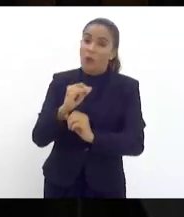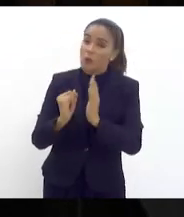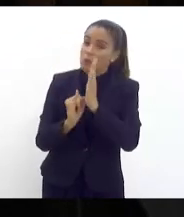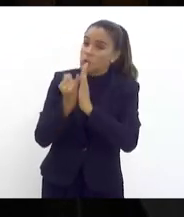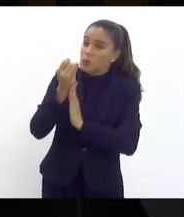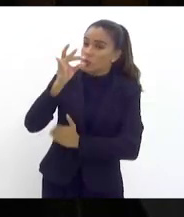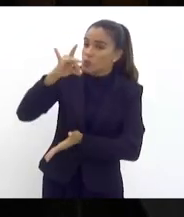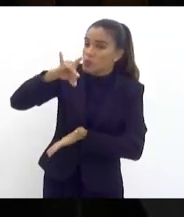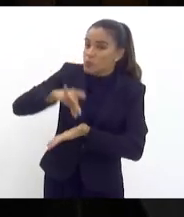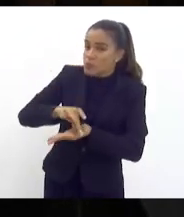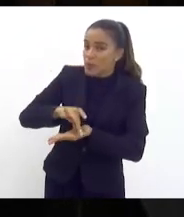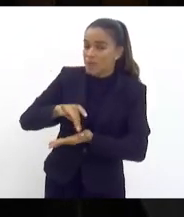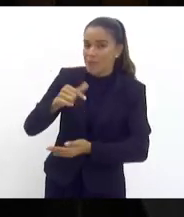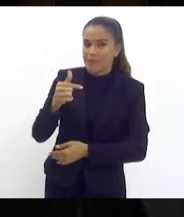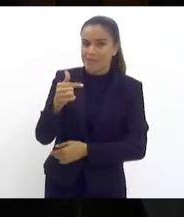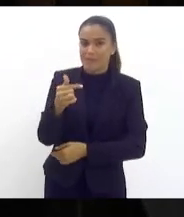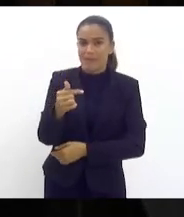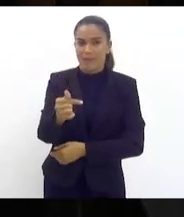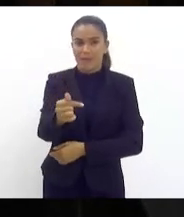real de